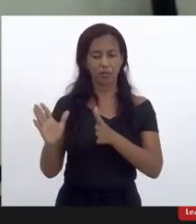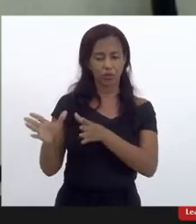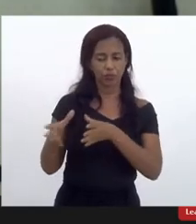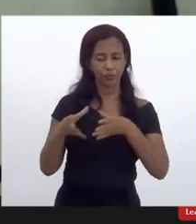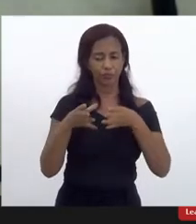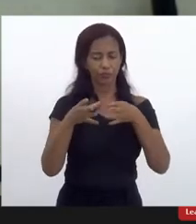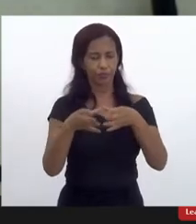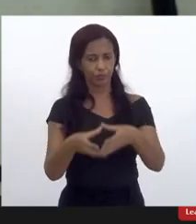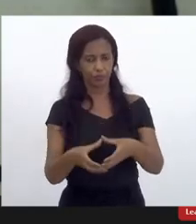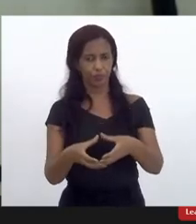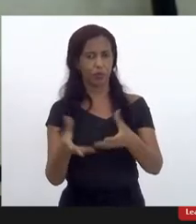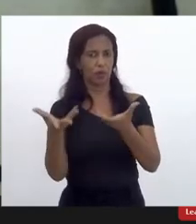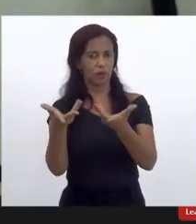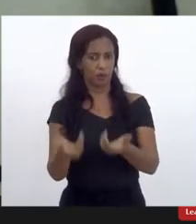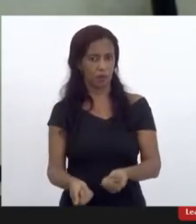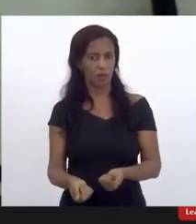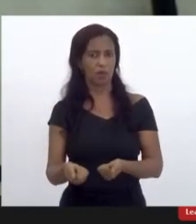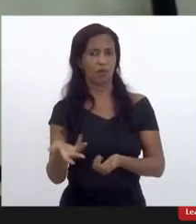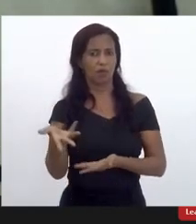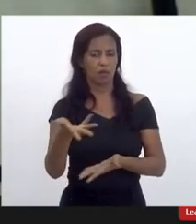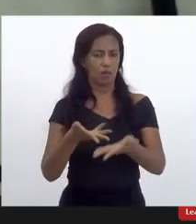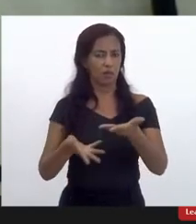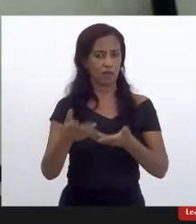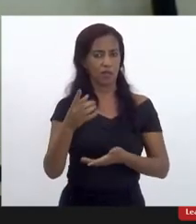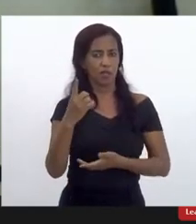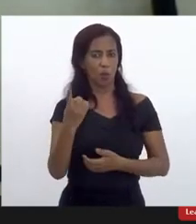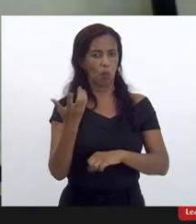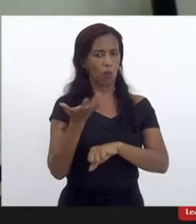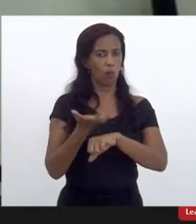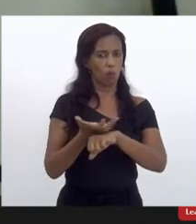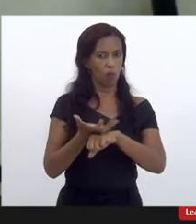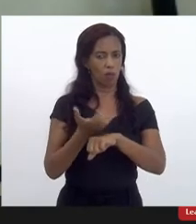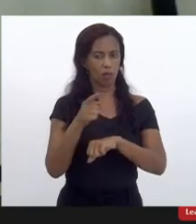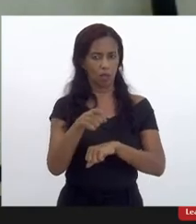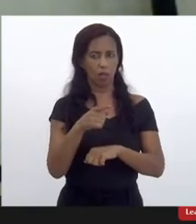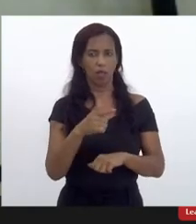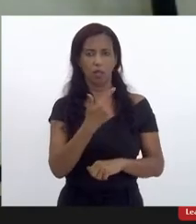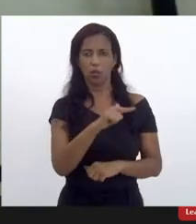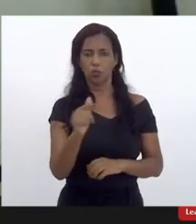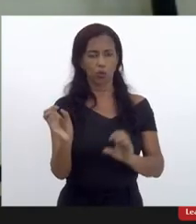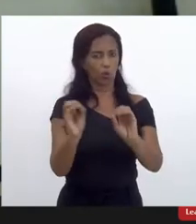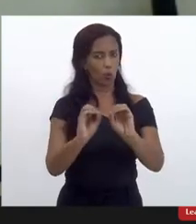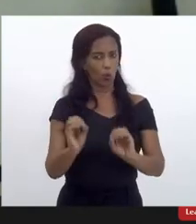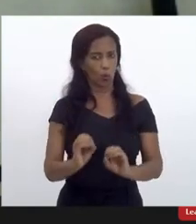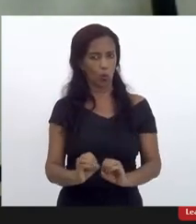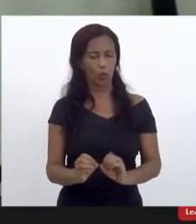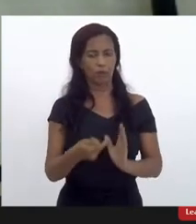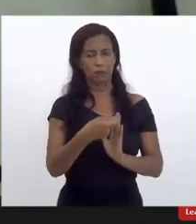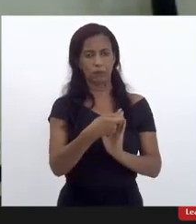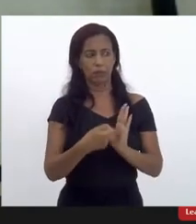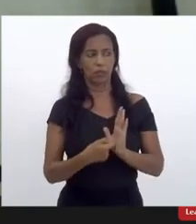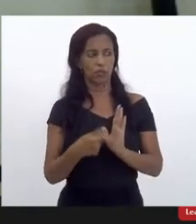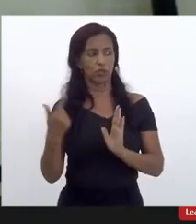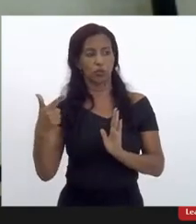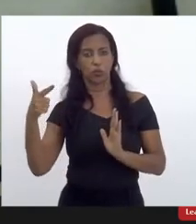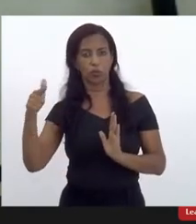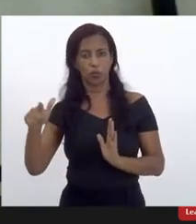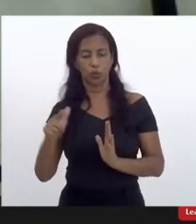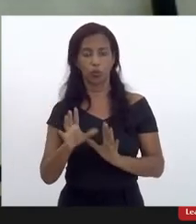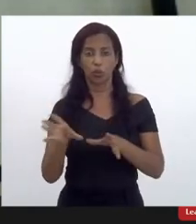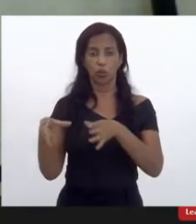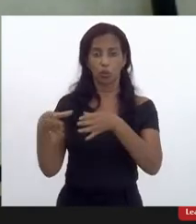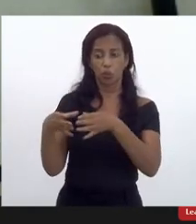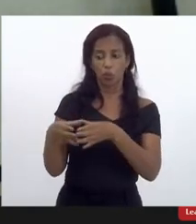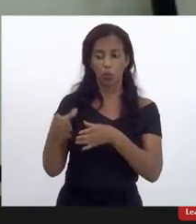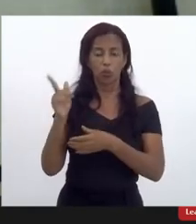parcela considerável que fazia em uma disciplina e não tinha nenhum registro em outra, e um grupo